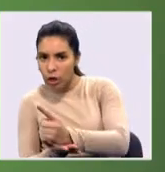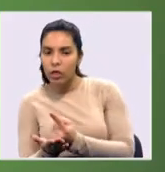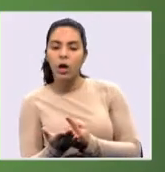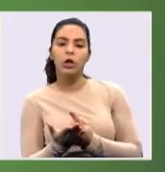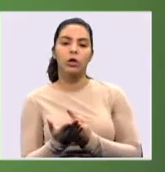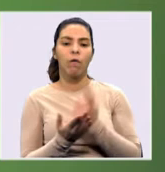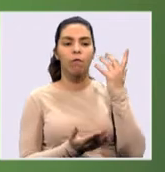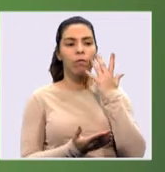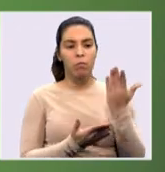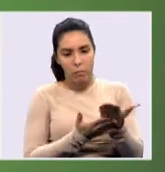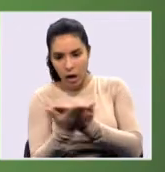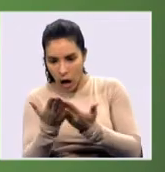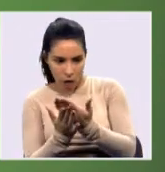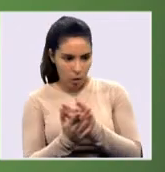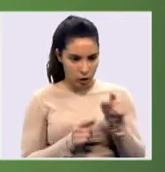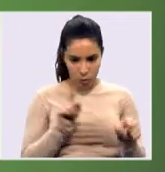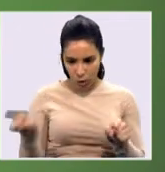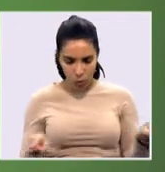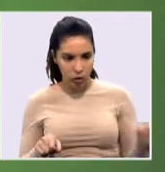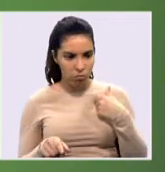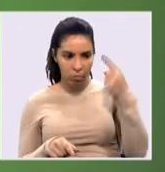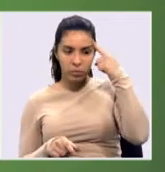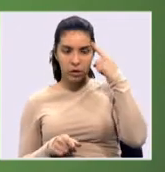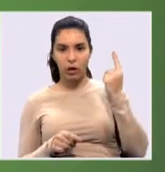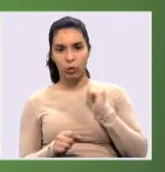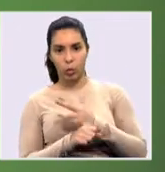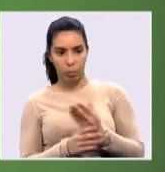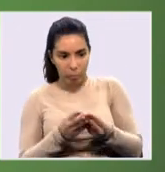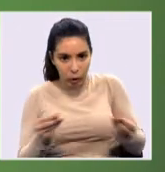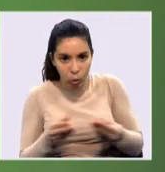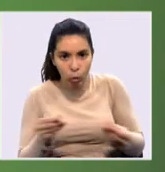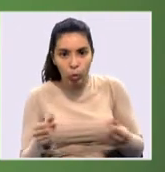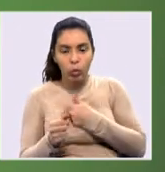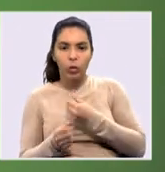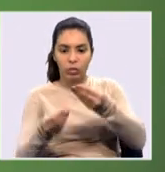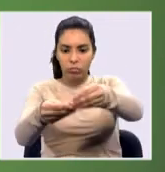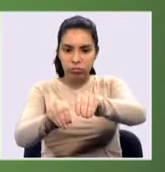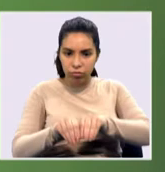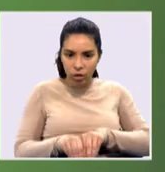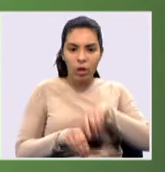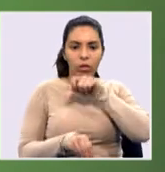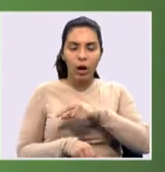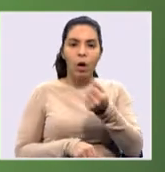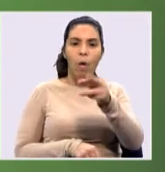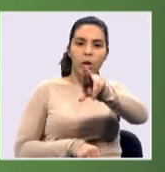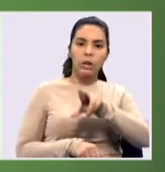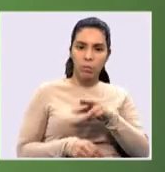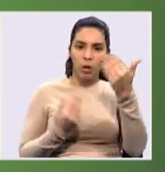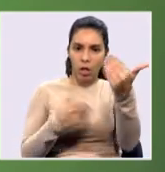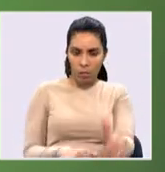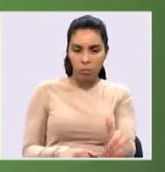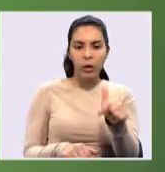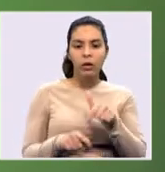num posicionamento para o mercado, pensar o produto em si e fazer táticas para podermos, com o nosso